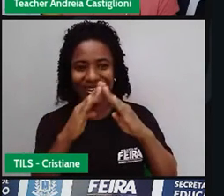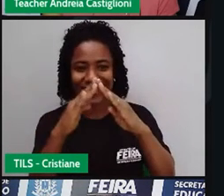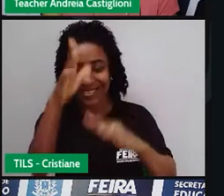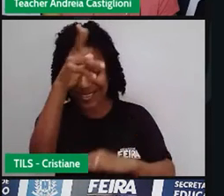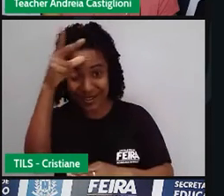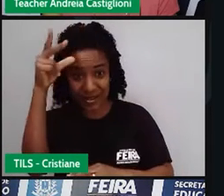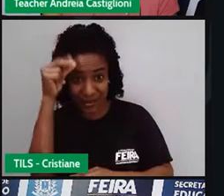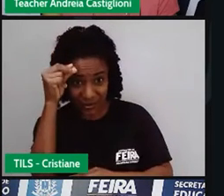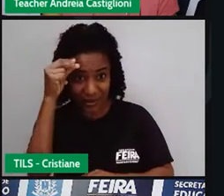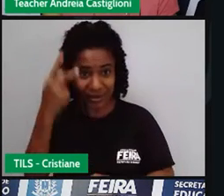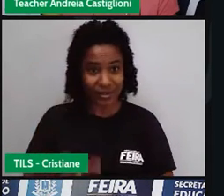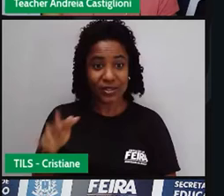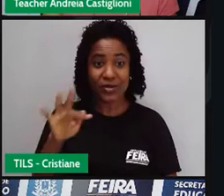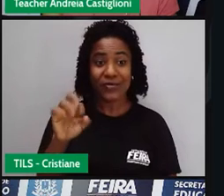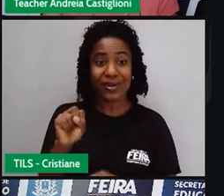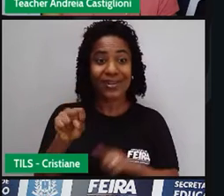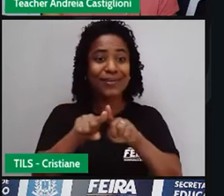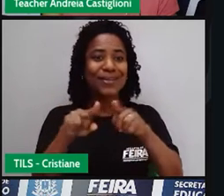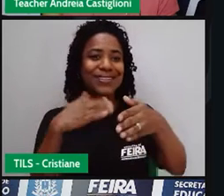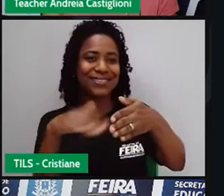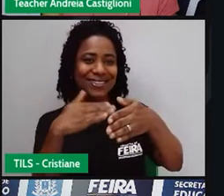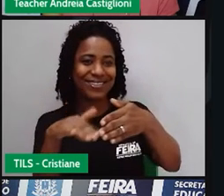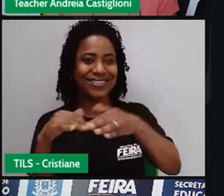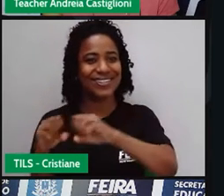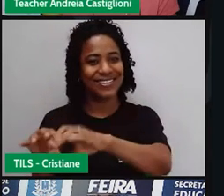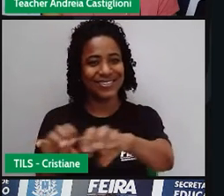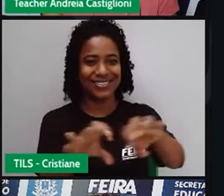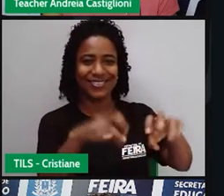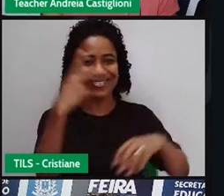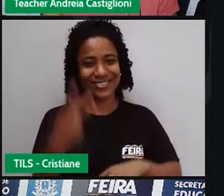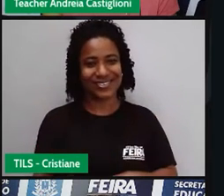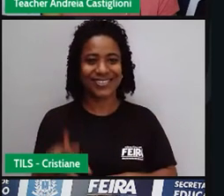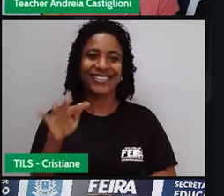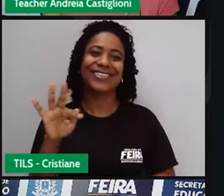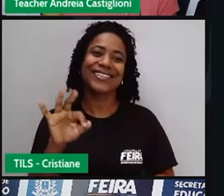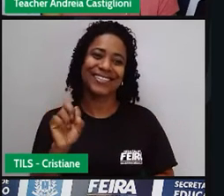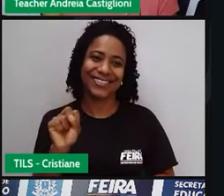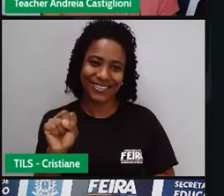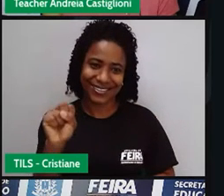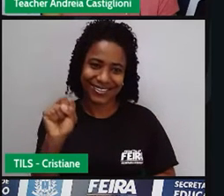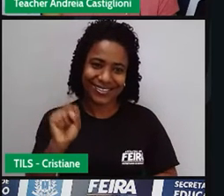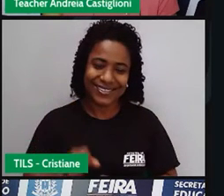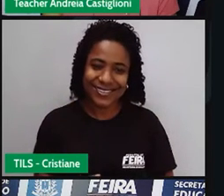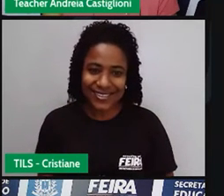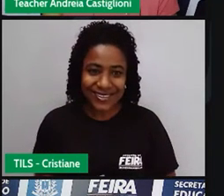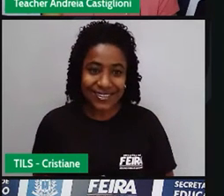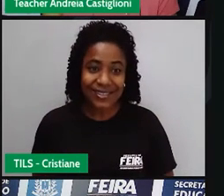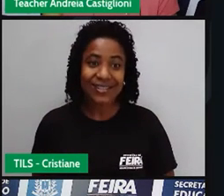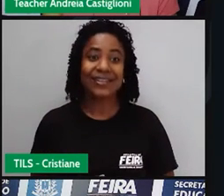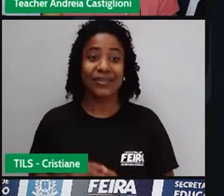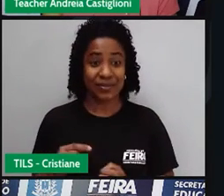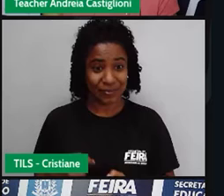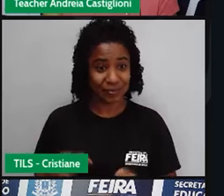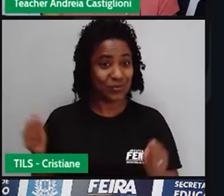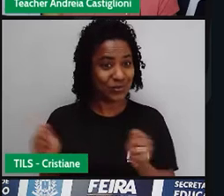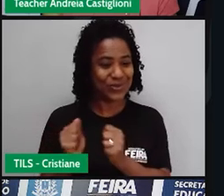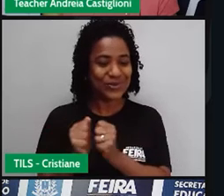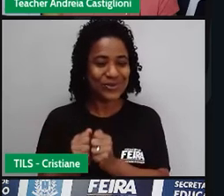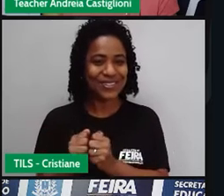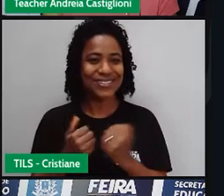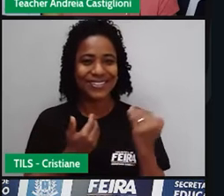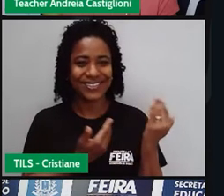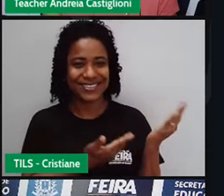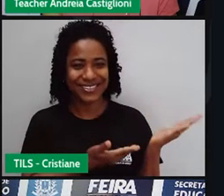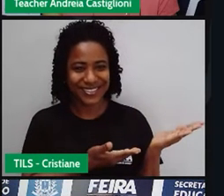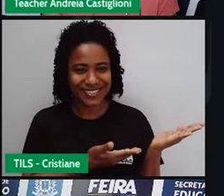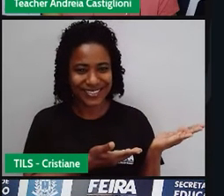prefeitura municipal e da Secretaria de Educação de Feira de Santana a nossa cidade nós